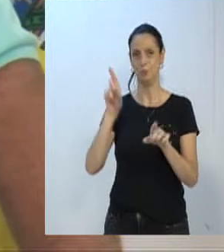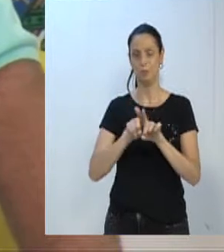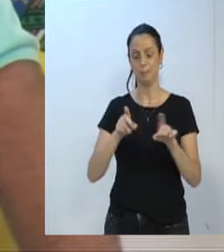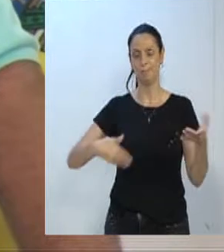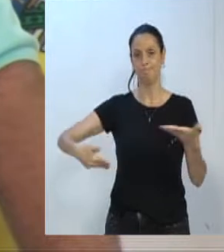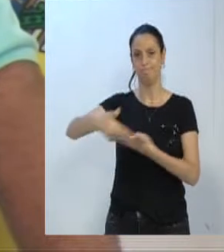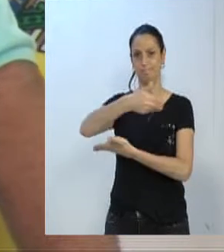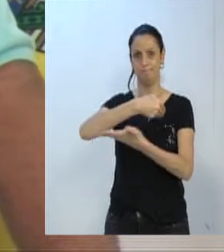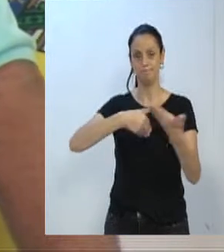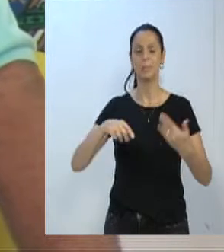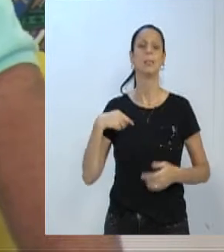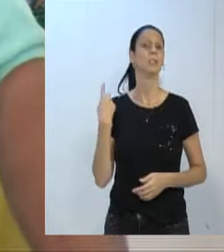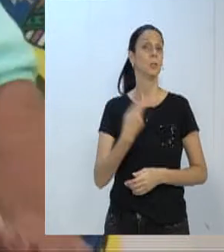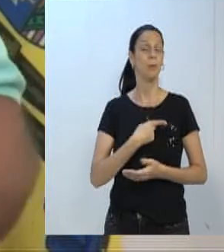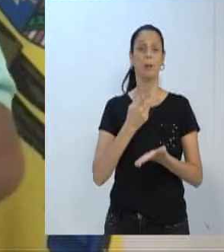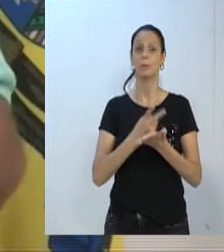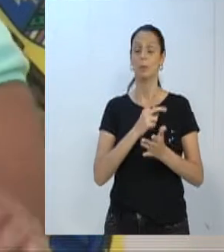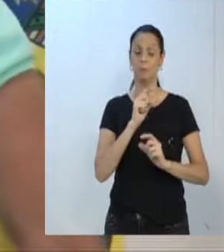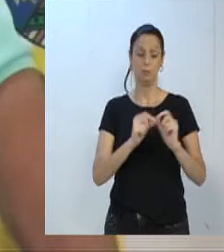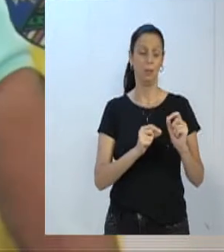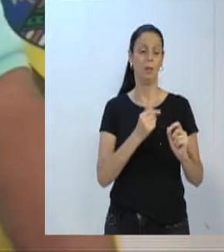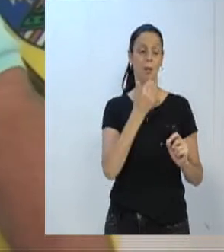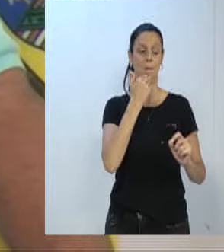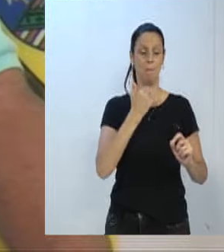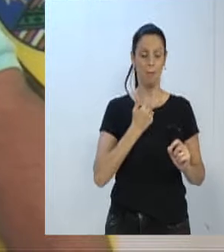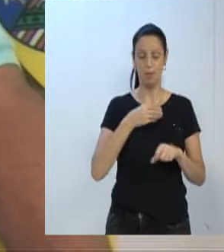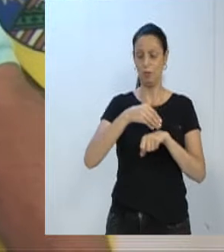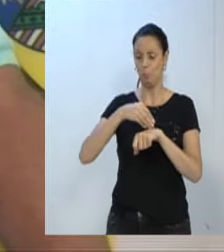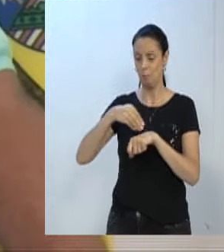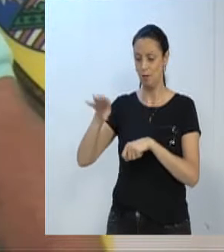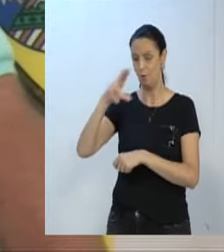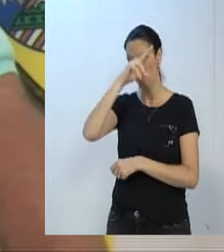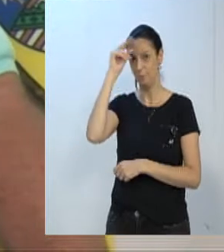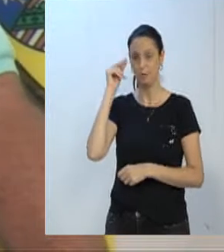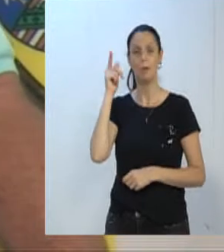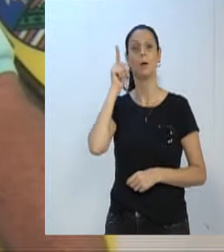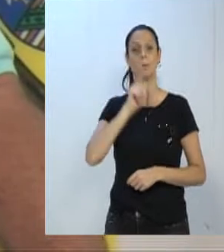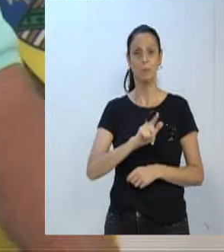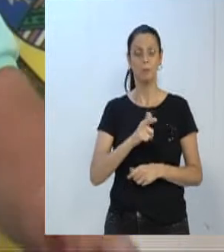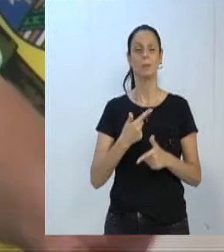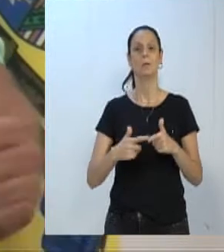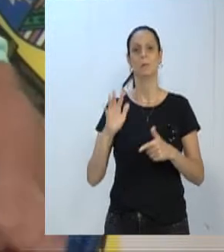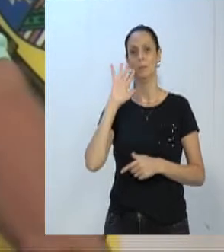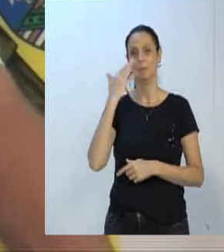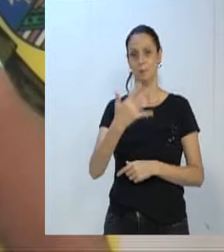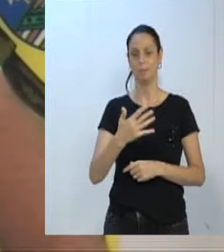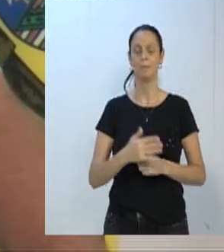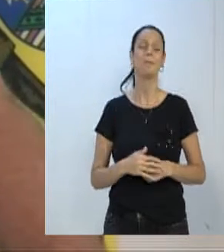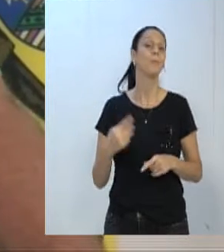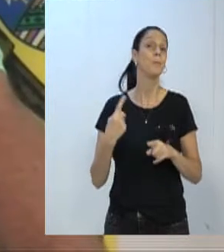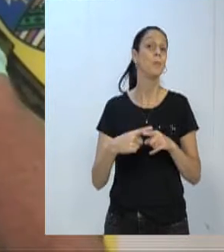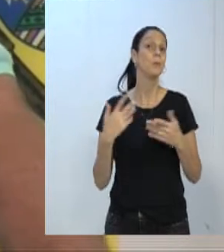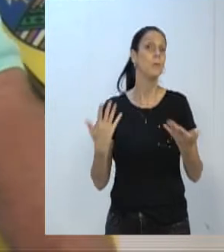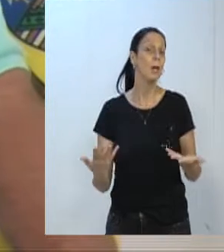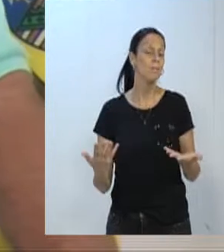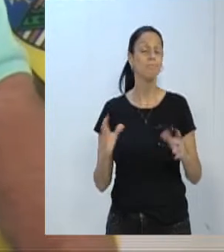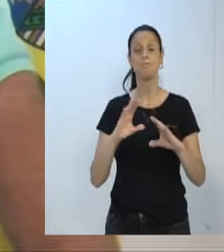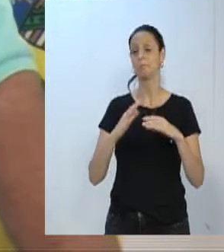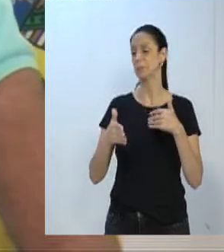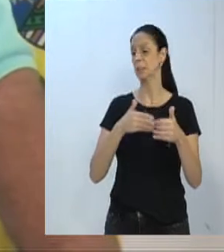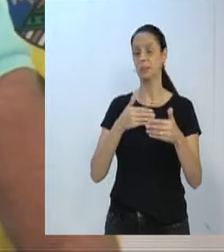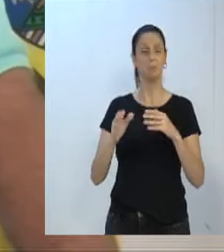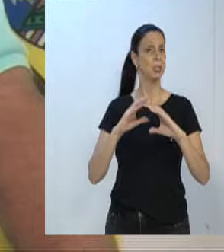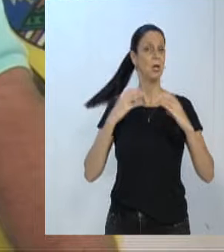faz todo encaminhamento e depois na sequência de termos cobrando e acompanhando o que é o mais importante porque a comunidade nos cobra Independente de bairro